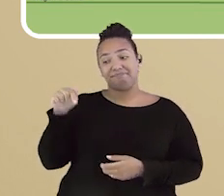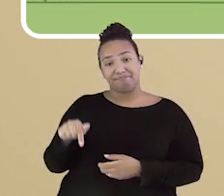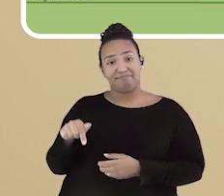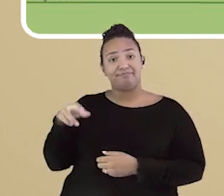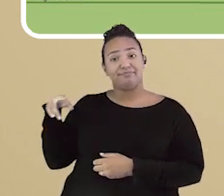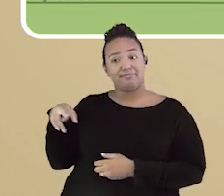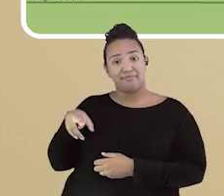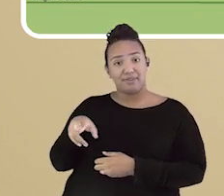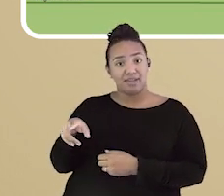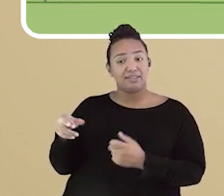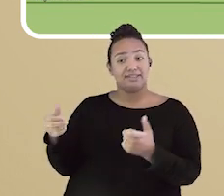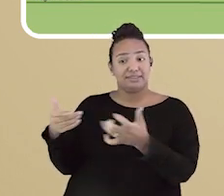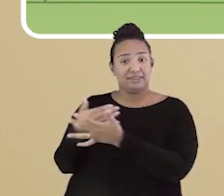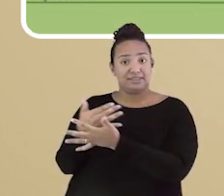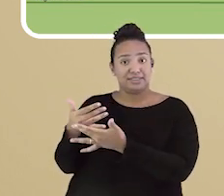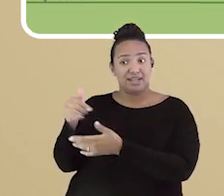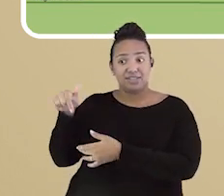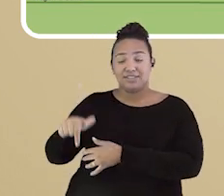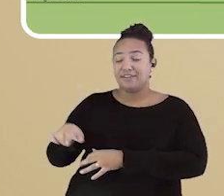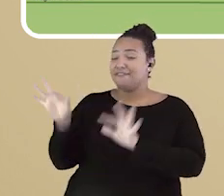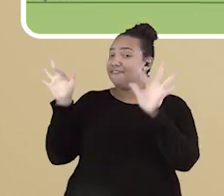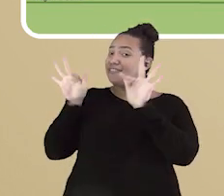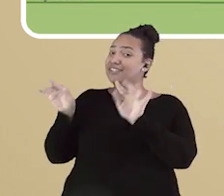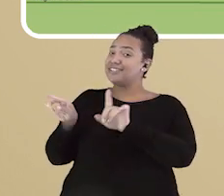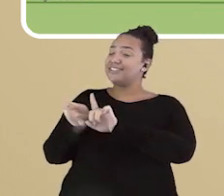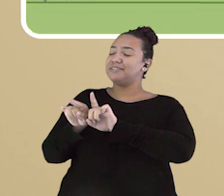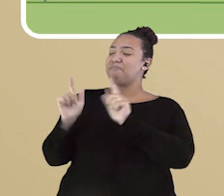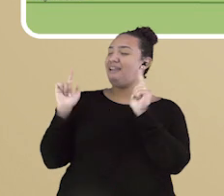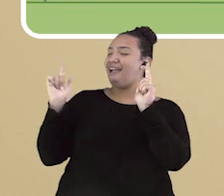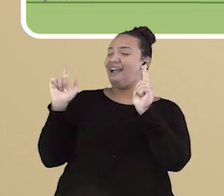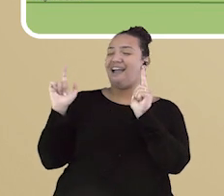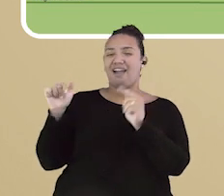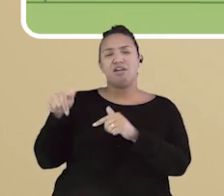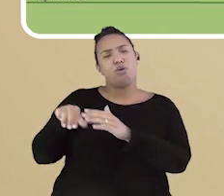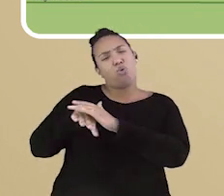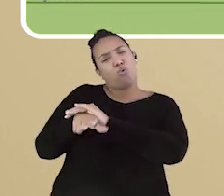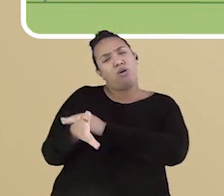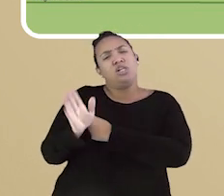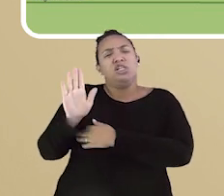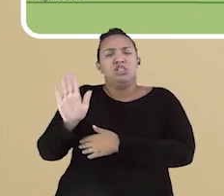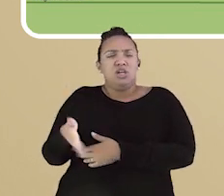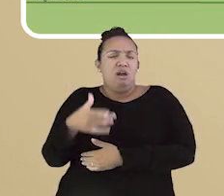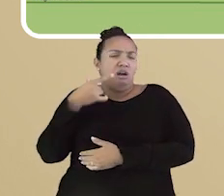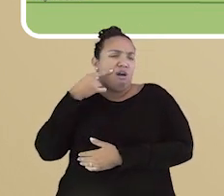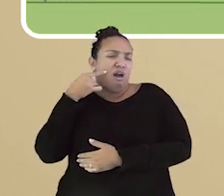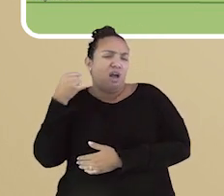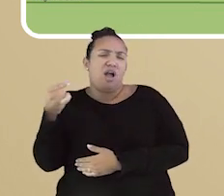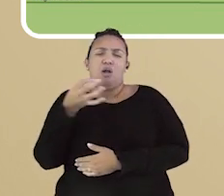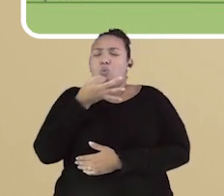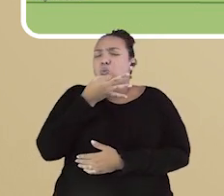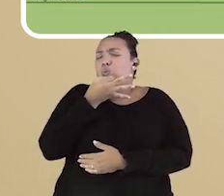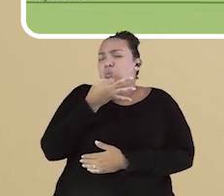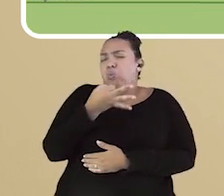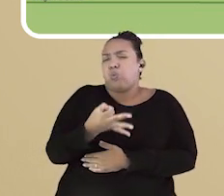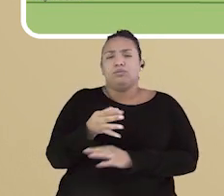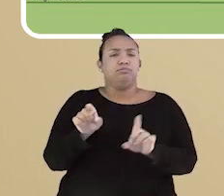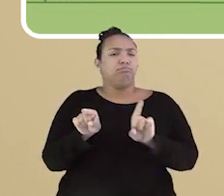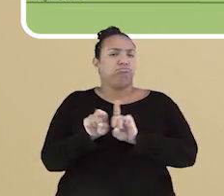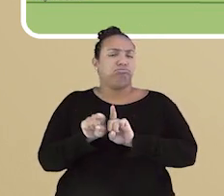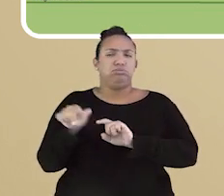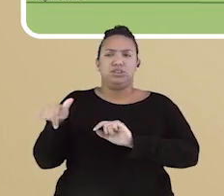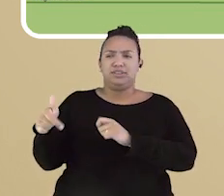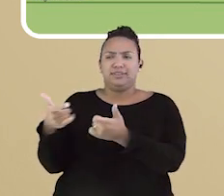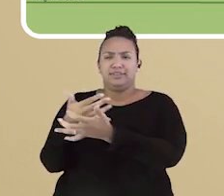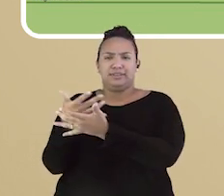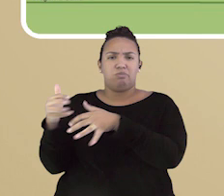era feliz com a sua vida agitada também. Ele estava acostumado a conviver com o gato, com o barulho das pessoas e com toda a agitação da